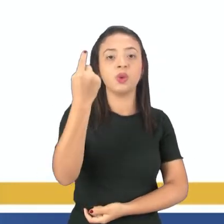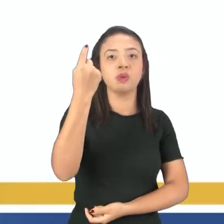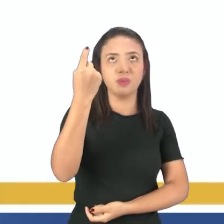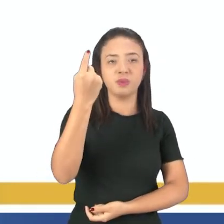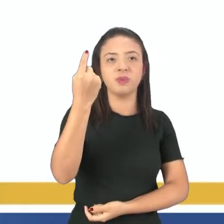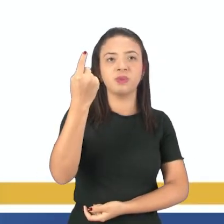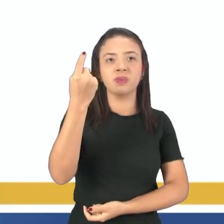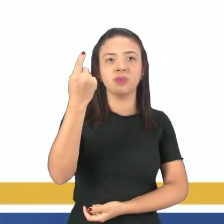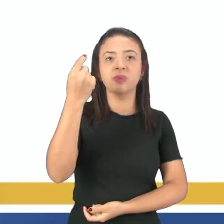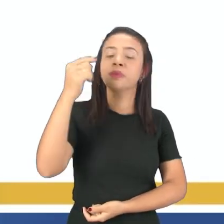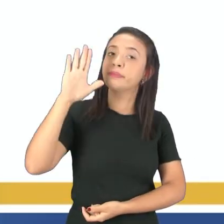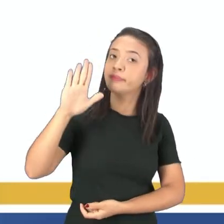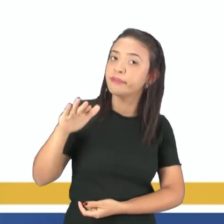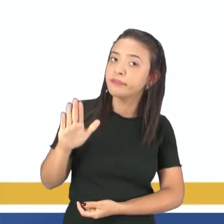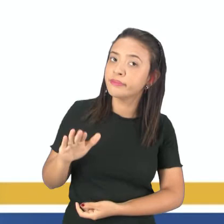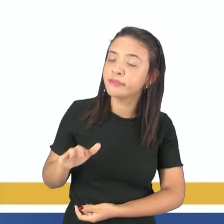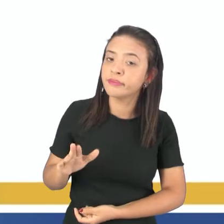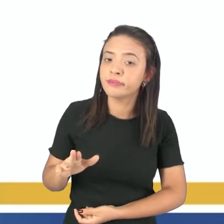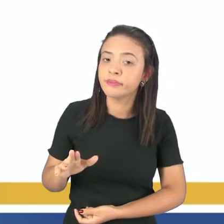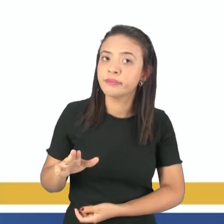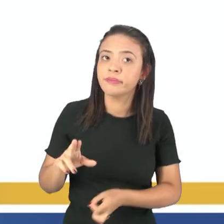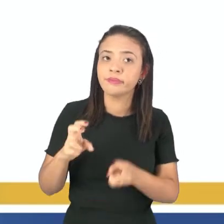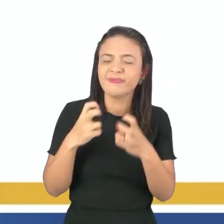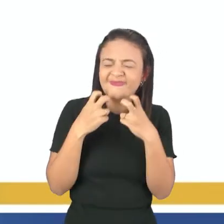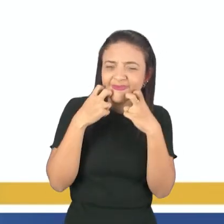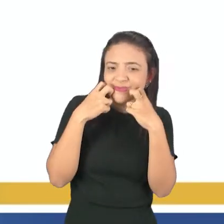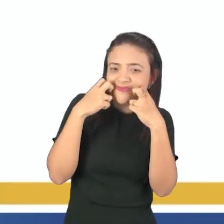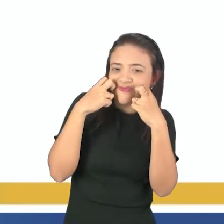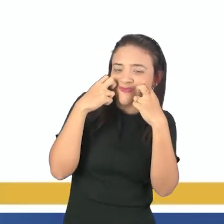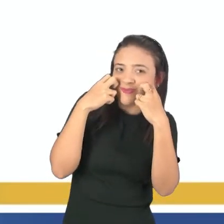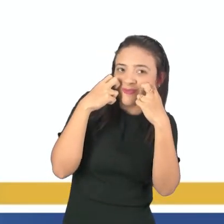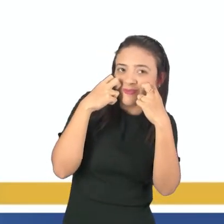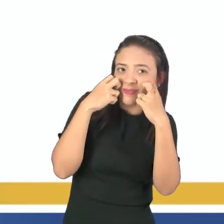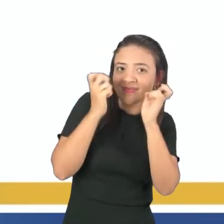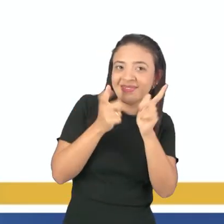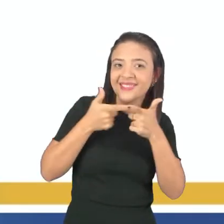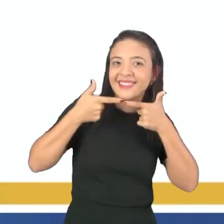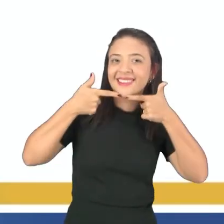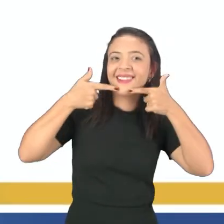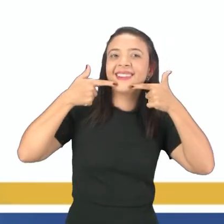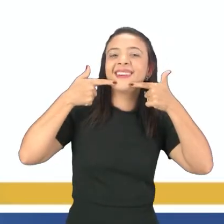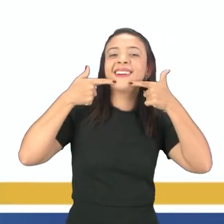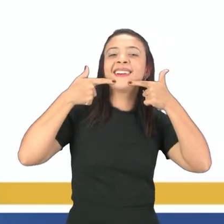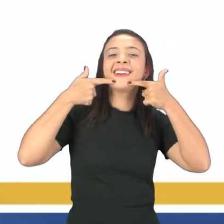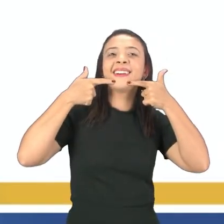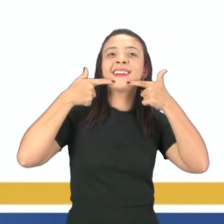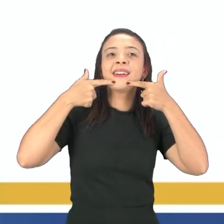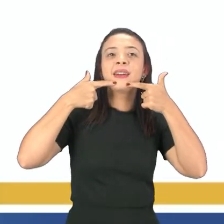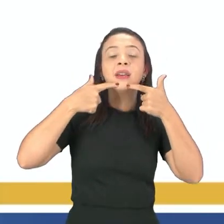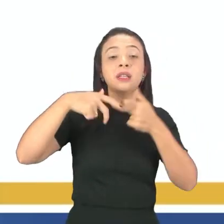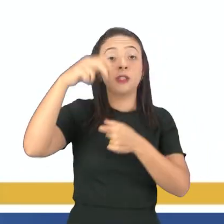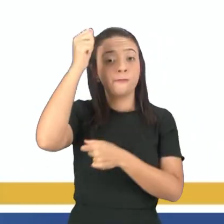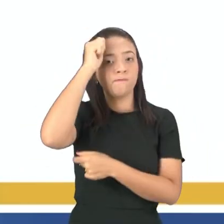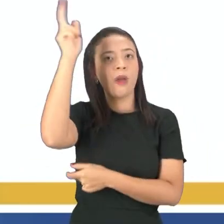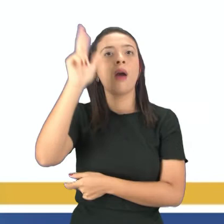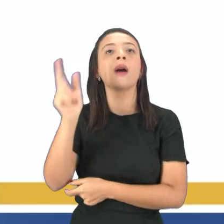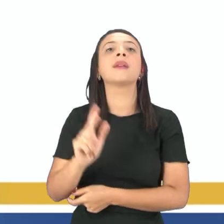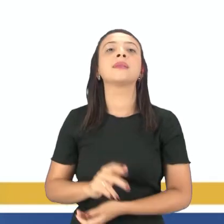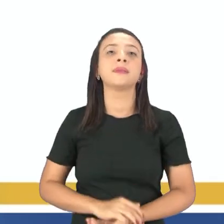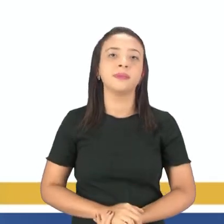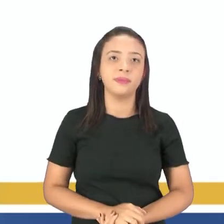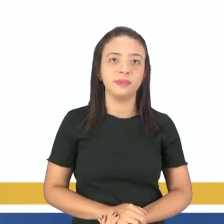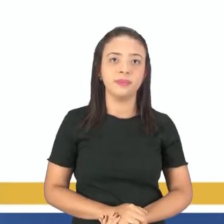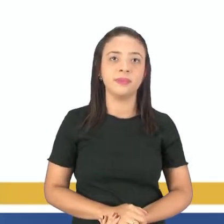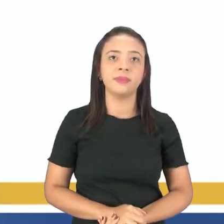tá? Short, baixo, shy, tímido, funny, engraçado e smart,